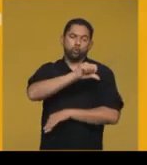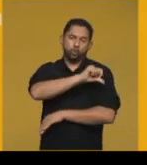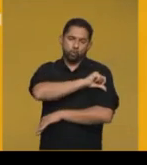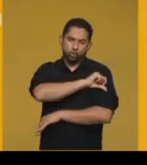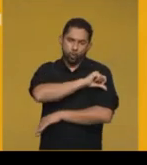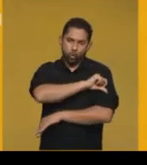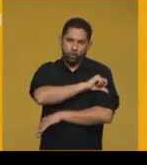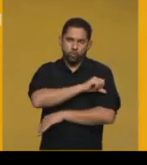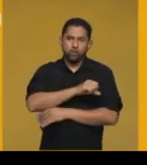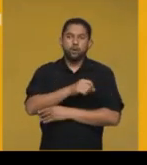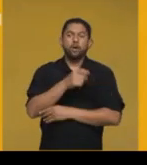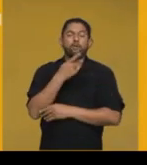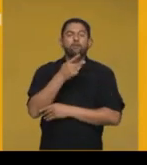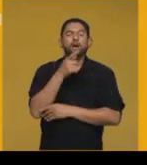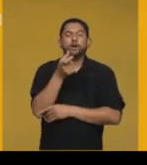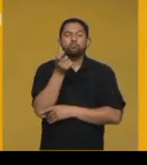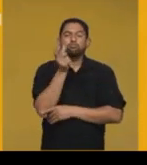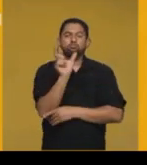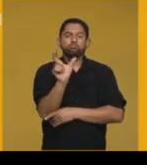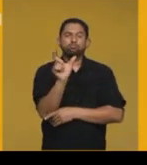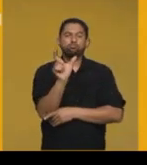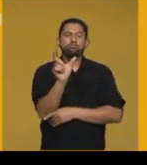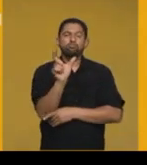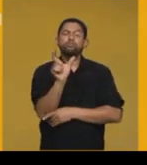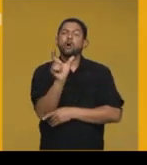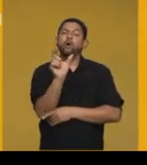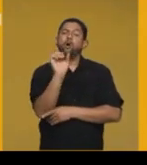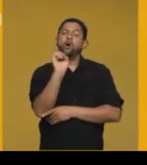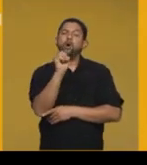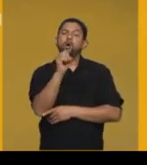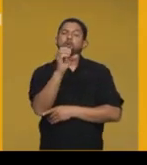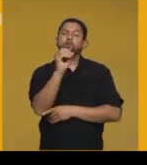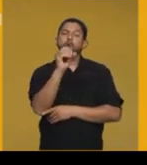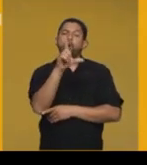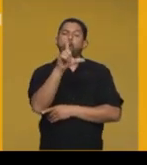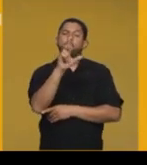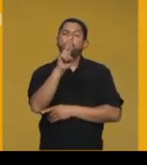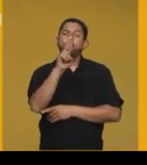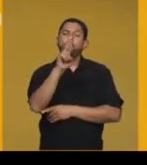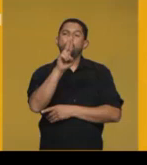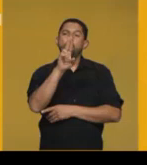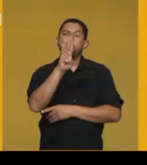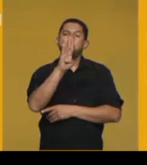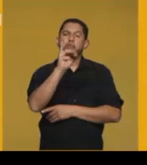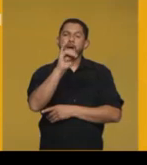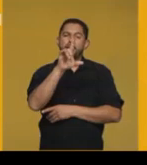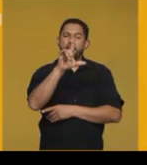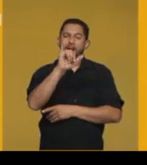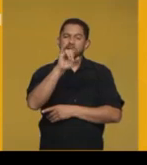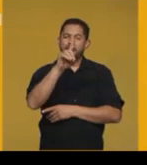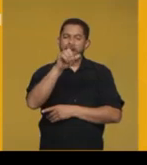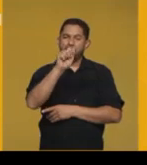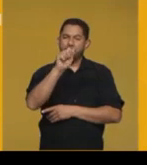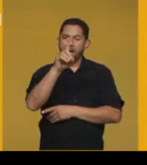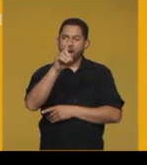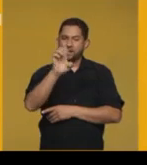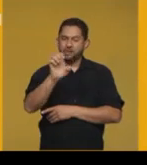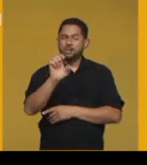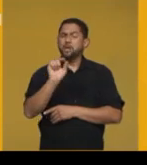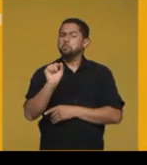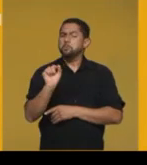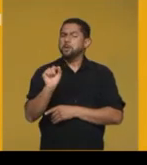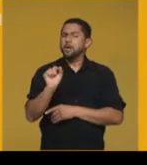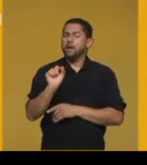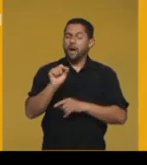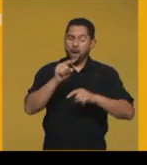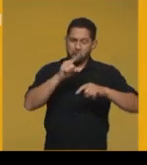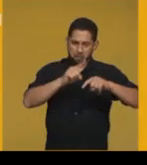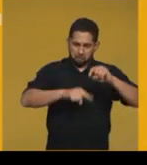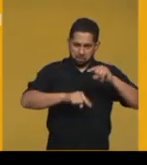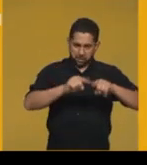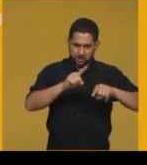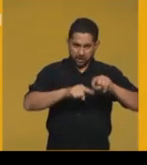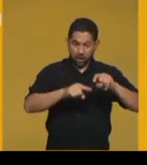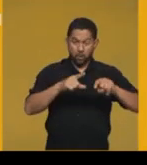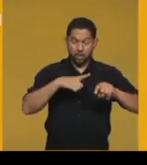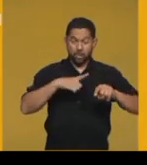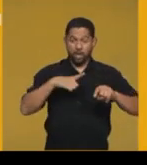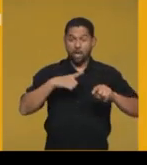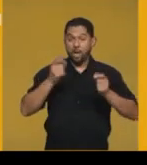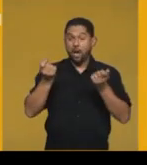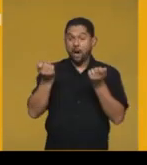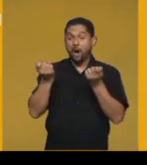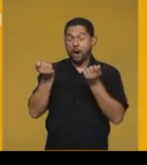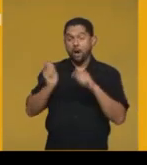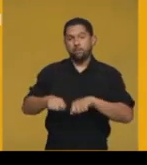sobre solubilidade. Solubilidade é uma propriedade específica da matéria e essa propriedade fala